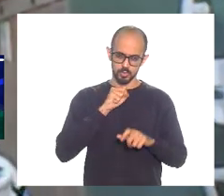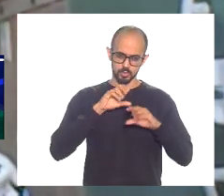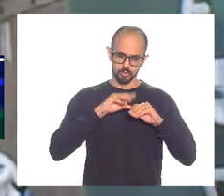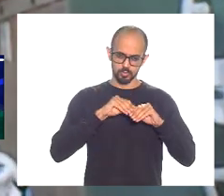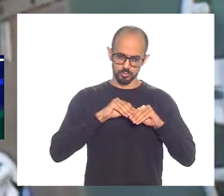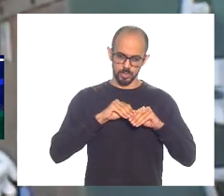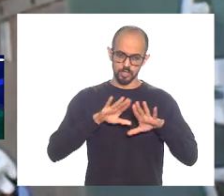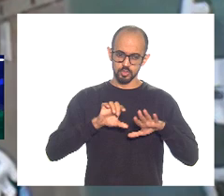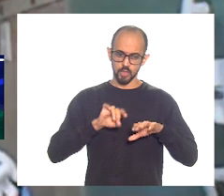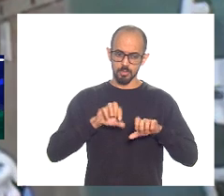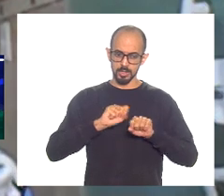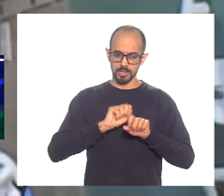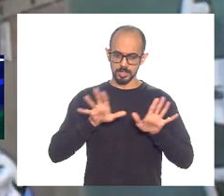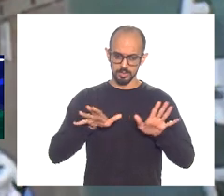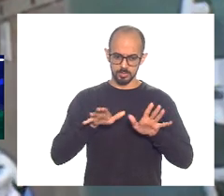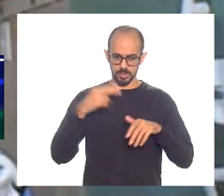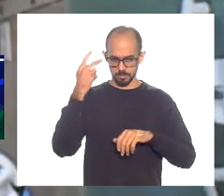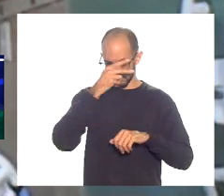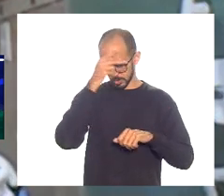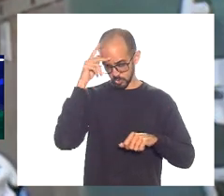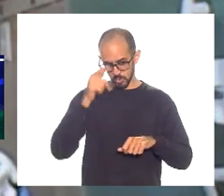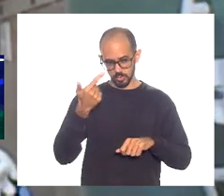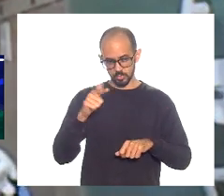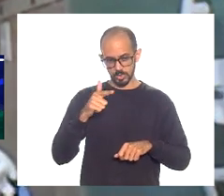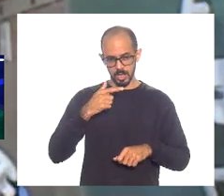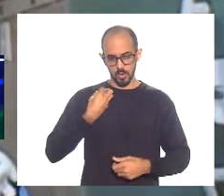casa, que não convivem com essa questão